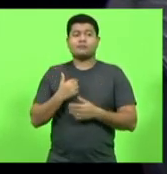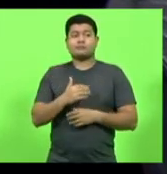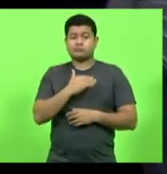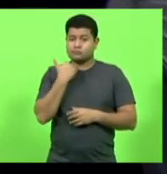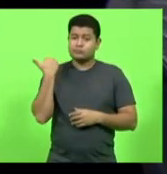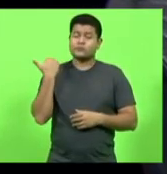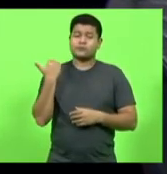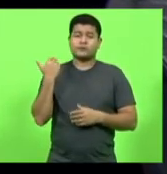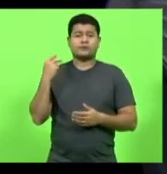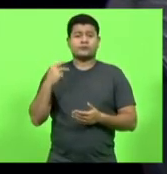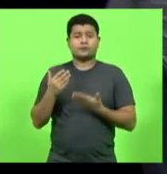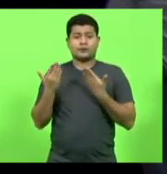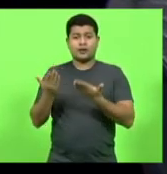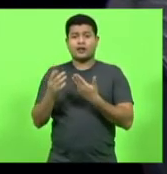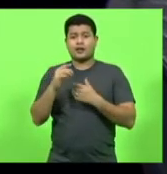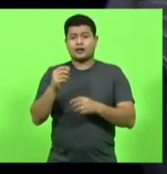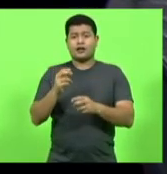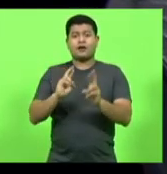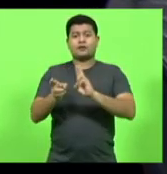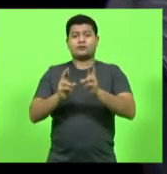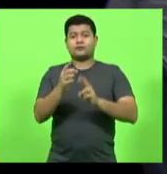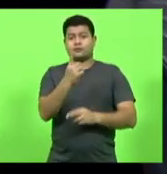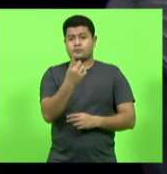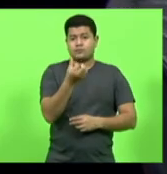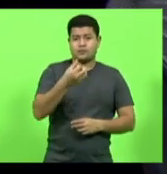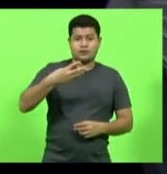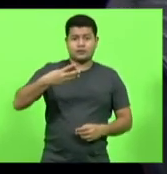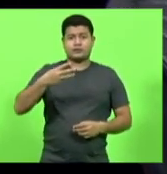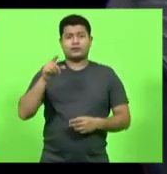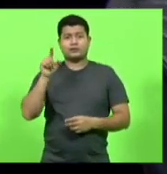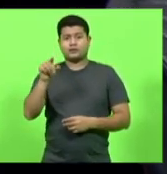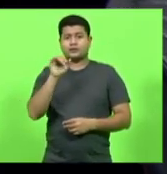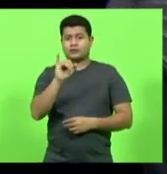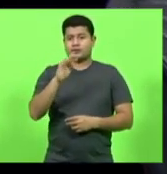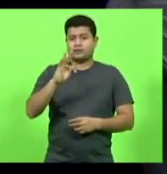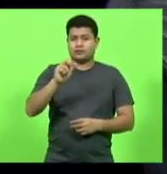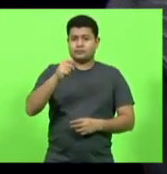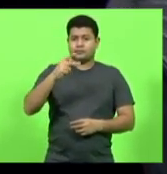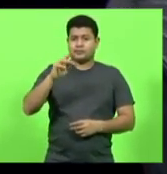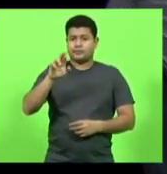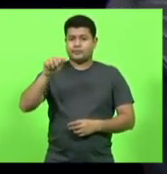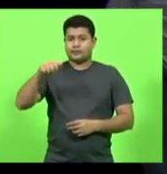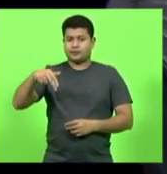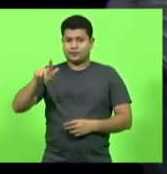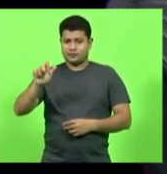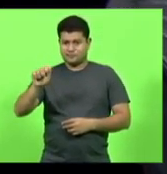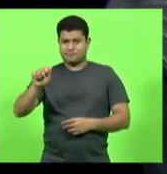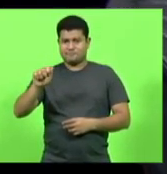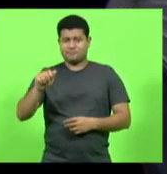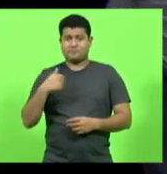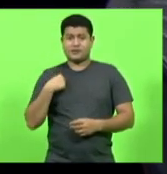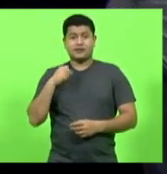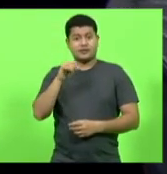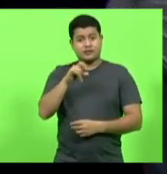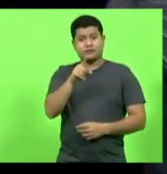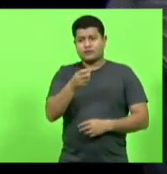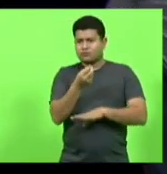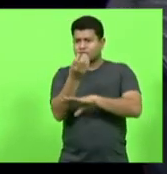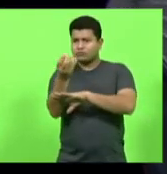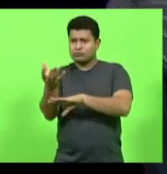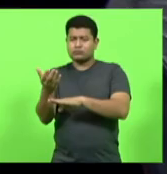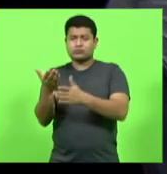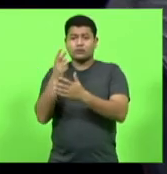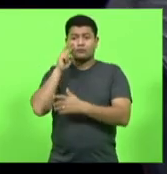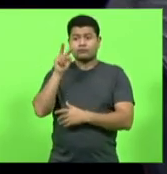vida na 163 em Itapiranga. Então, se você andar no extremo oeste